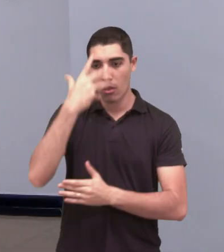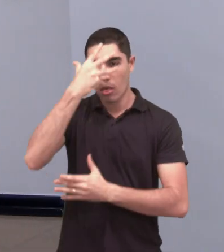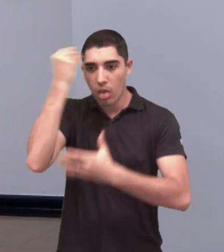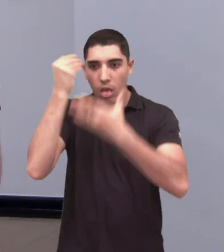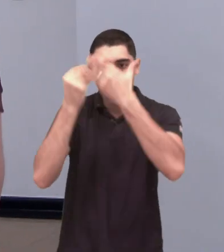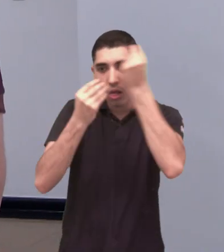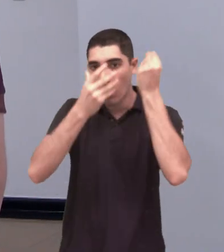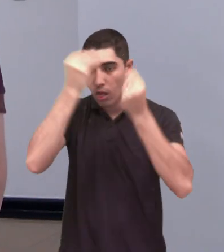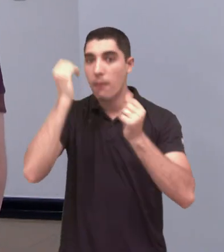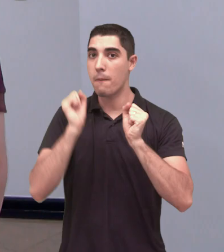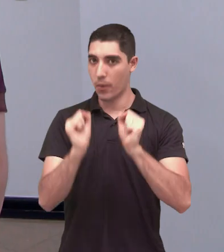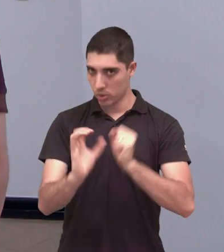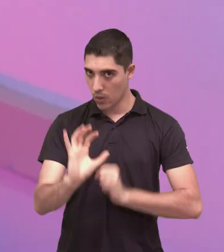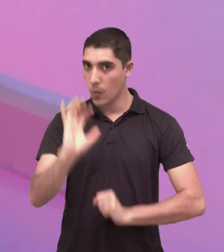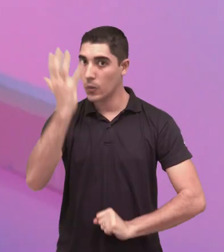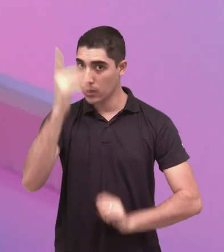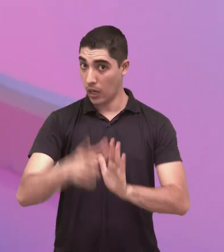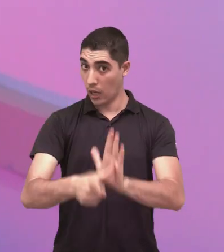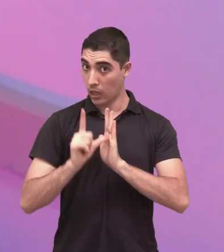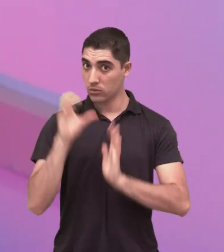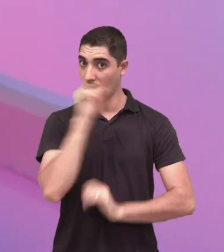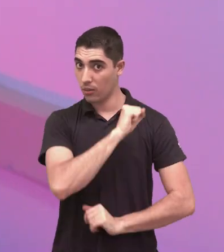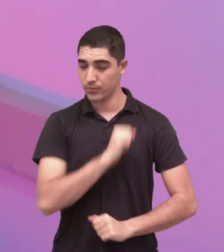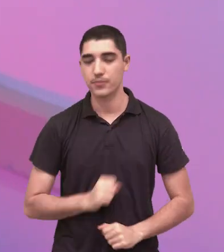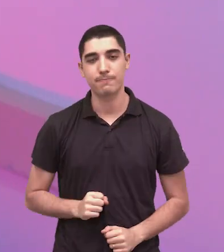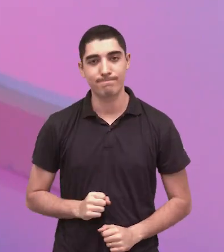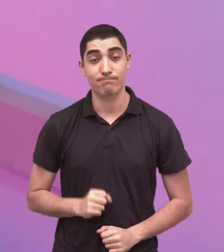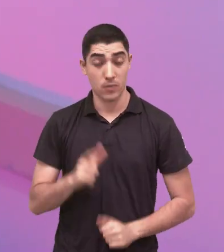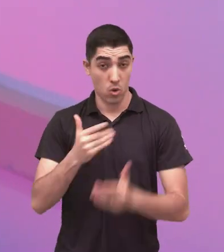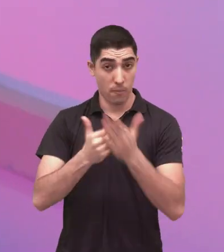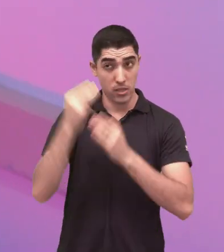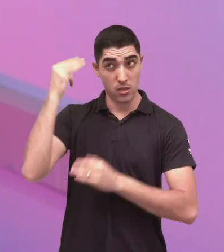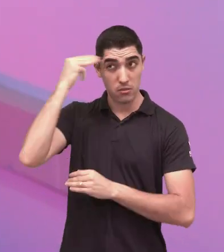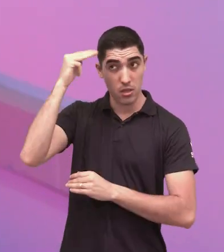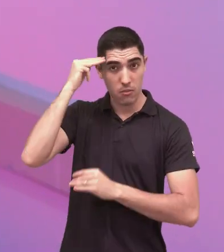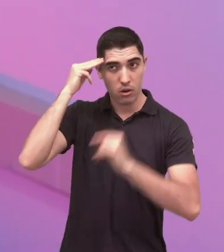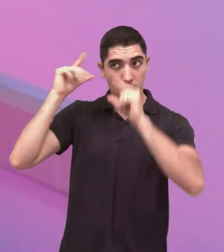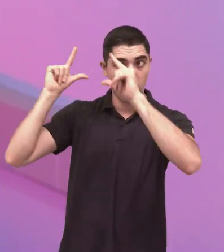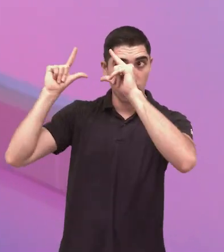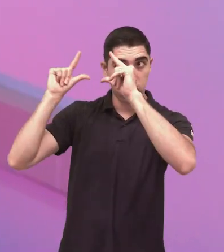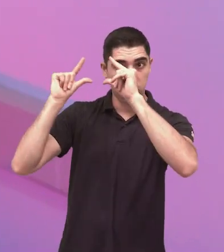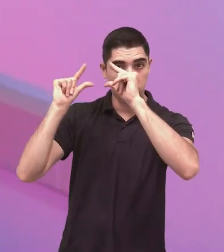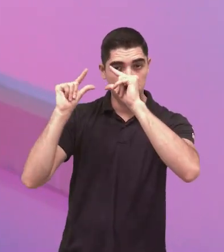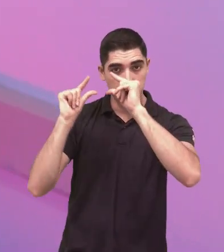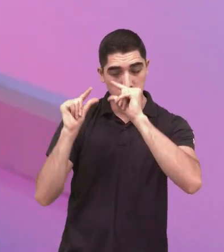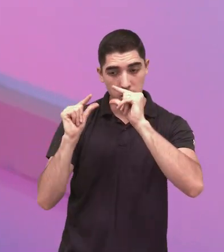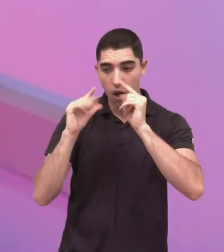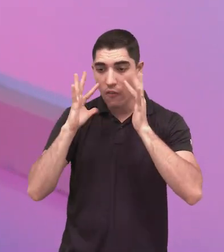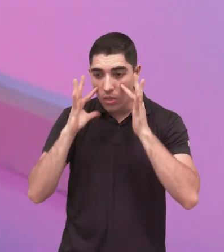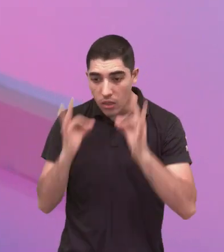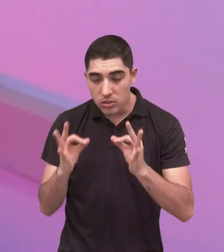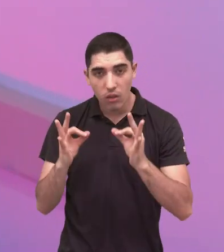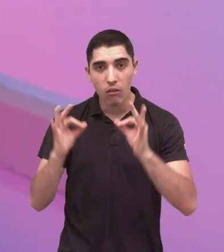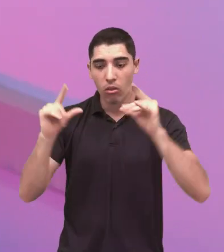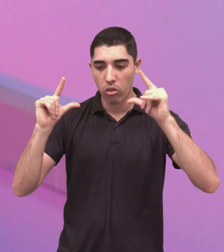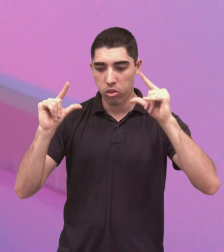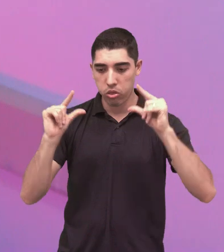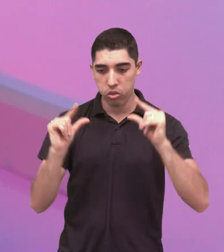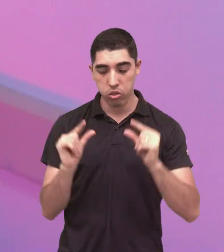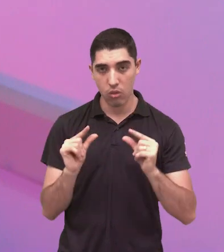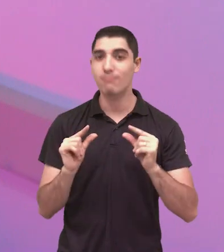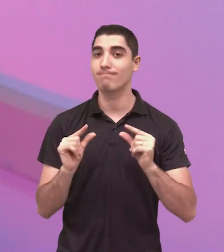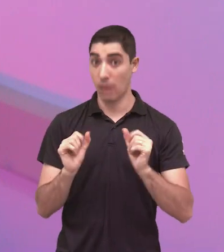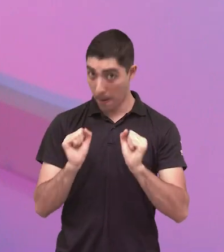desenvolver demência de forma precoce. Você acaba tendo um prejuízo na sua memória, na sua atenção. E, consequentemente,